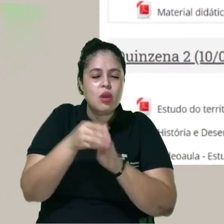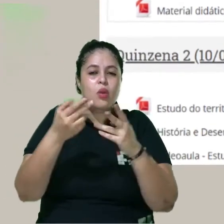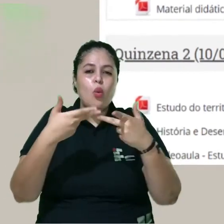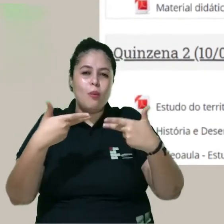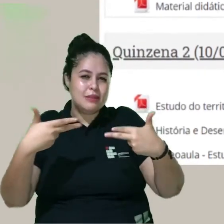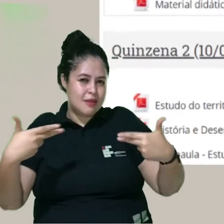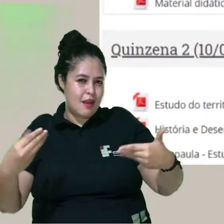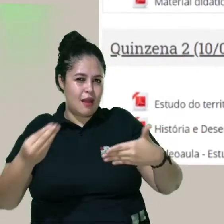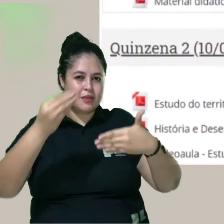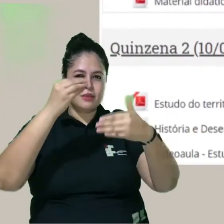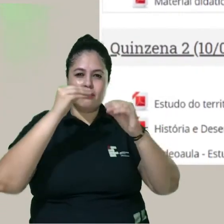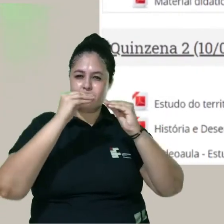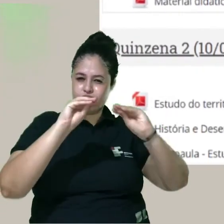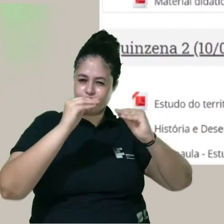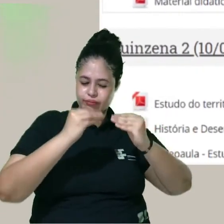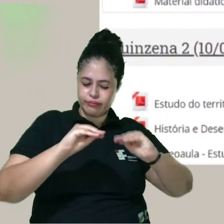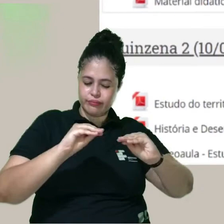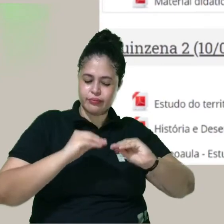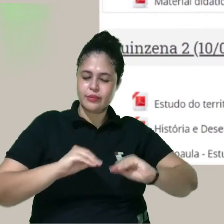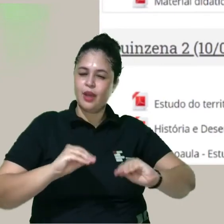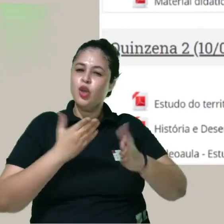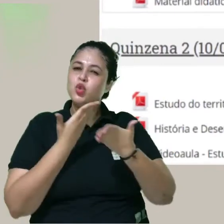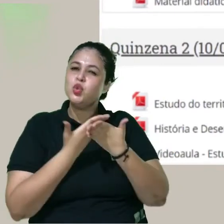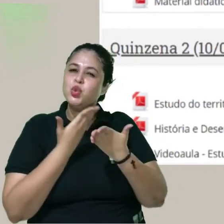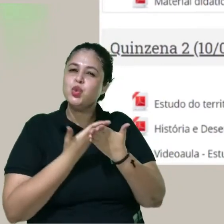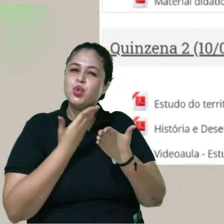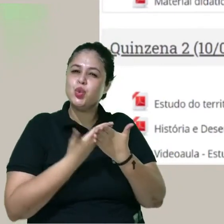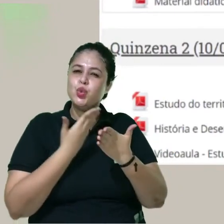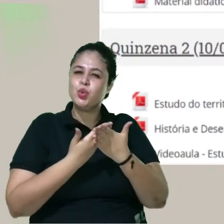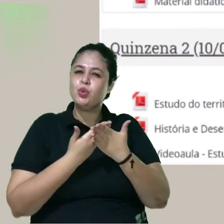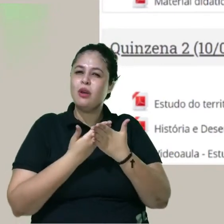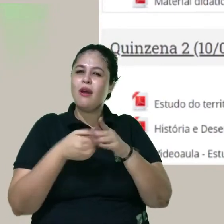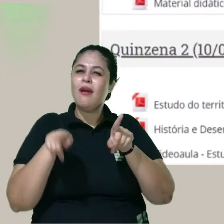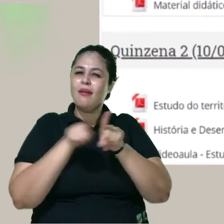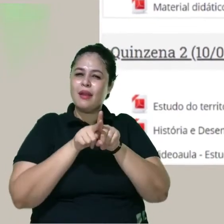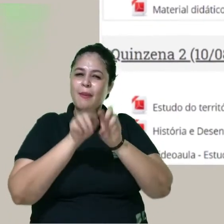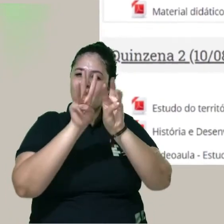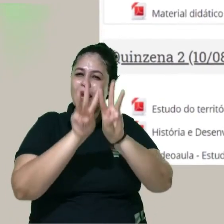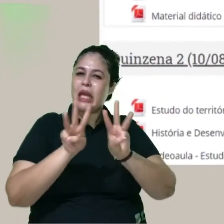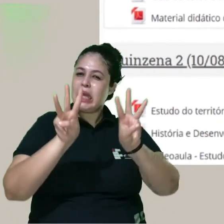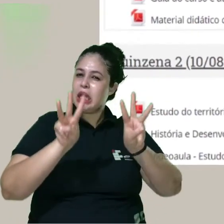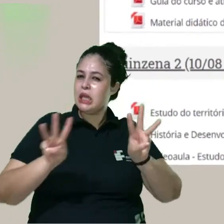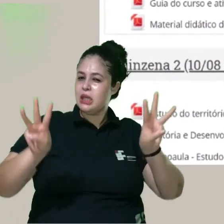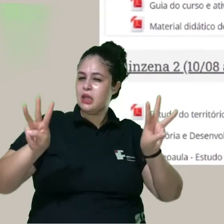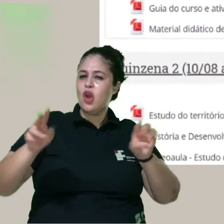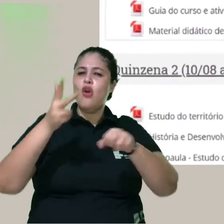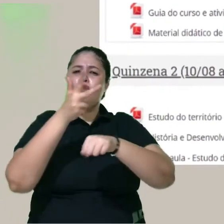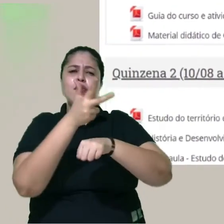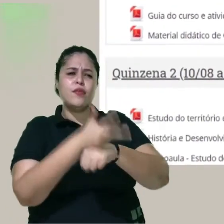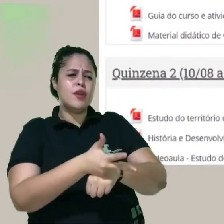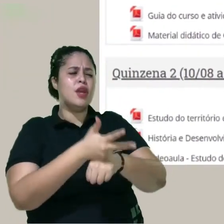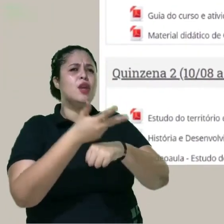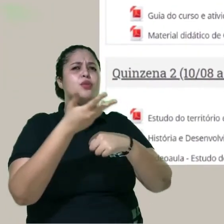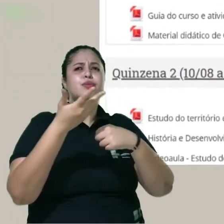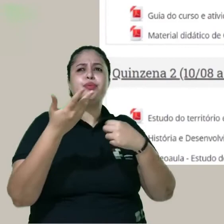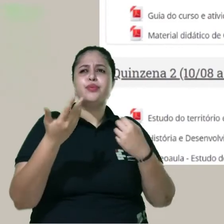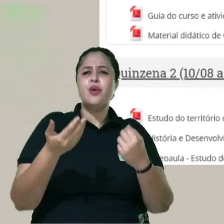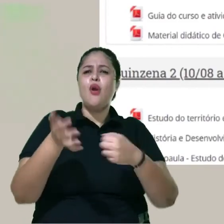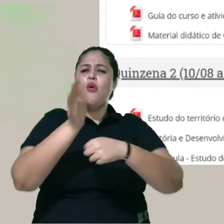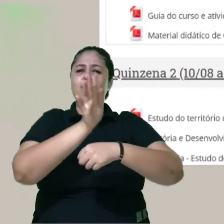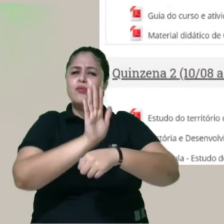com materiais, né, de estudos e links de